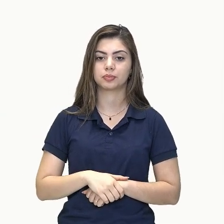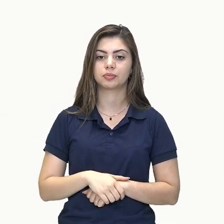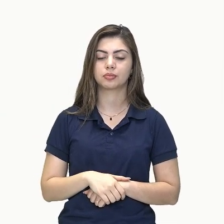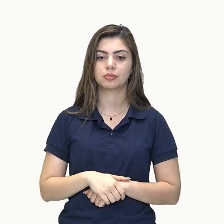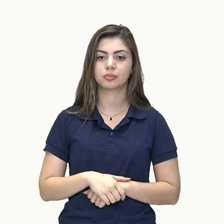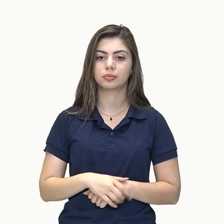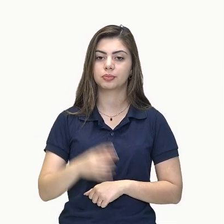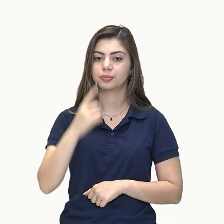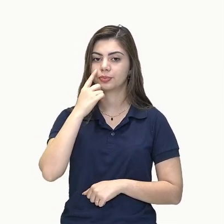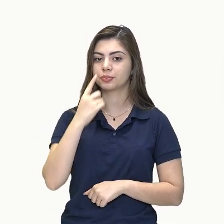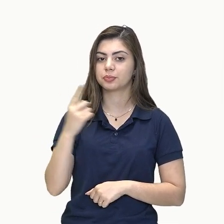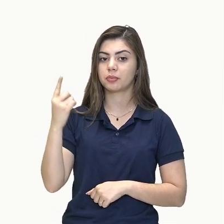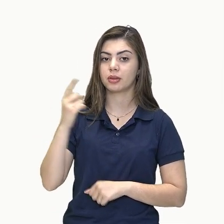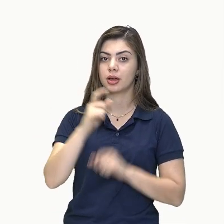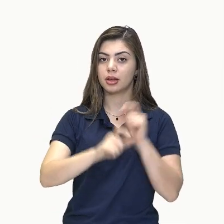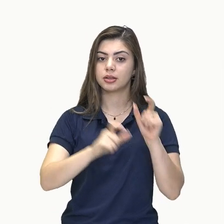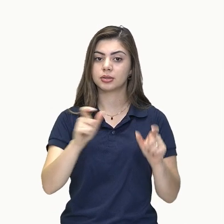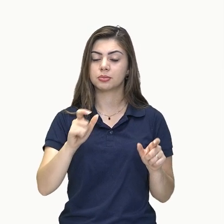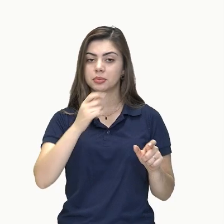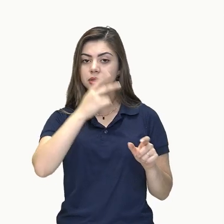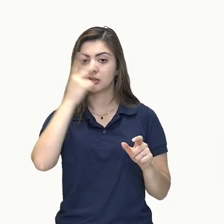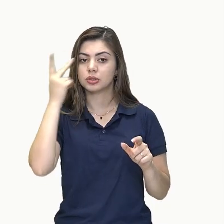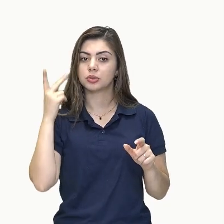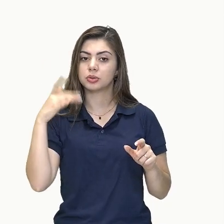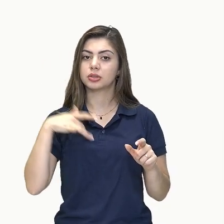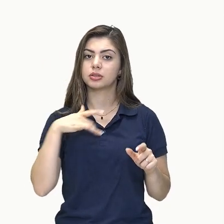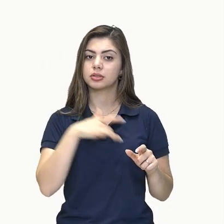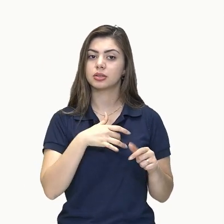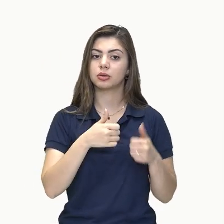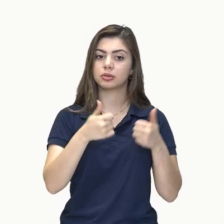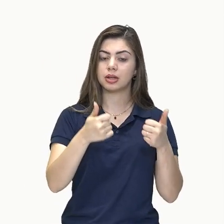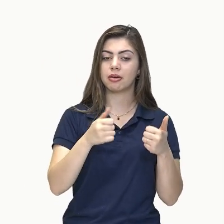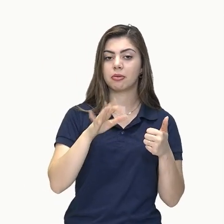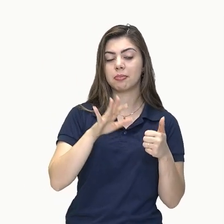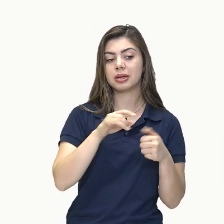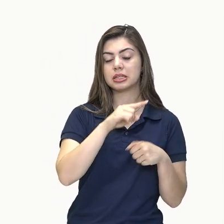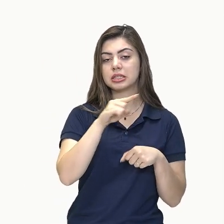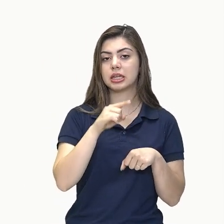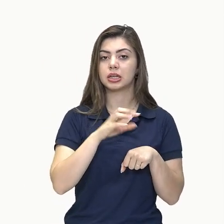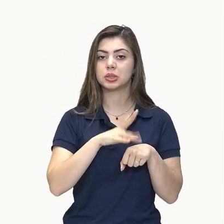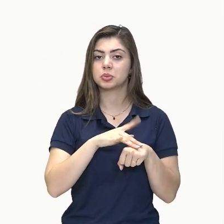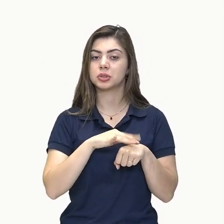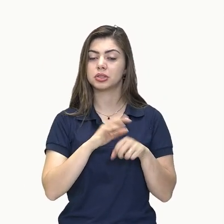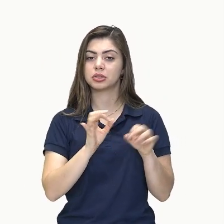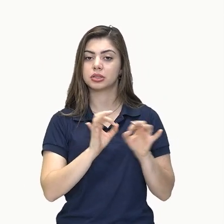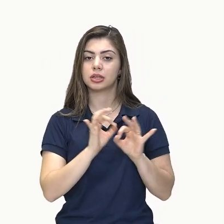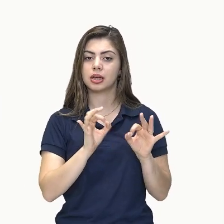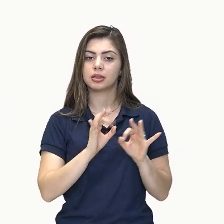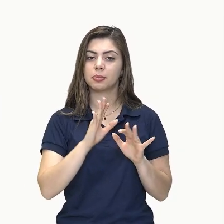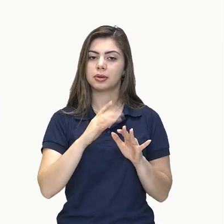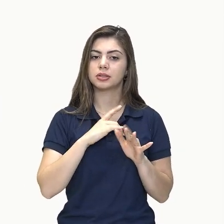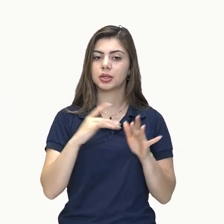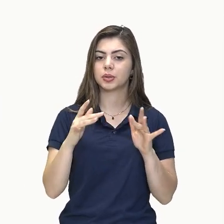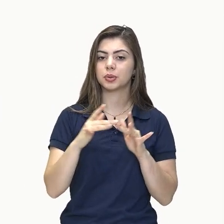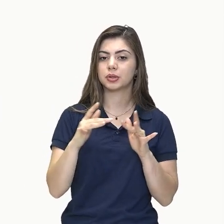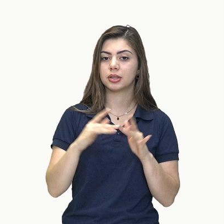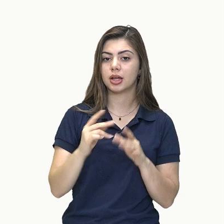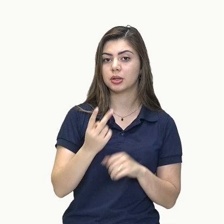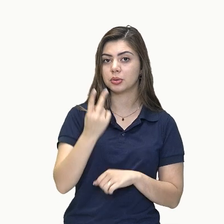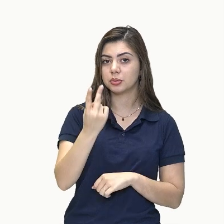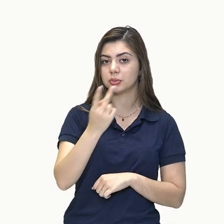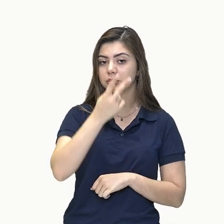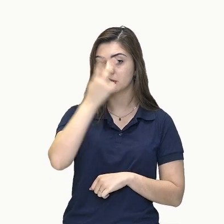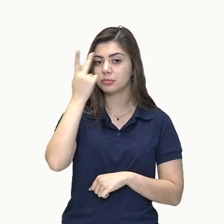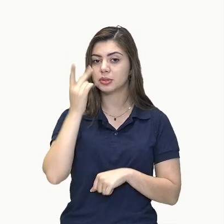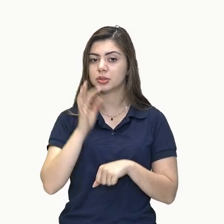outra imagem, nós podemos ver as mesmas pessoas que estão saudáveis, porém não estão imunizadas, em contato com 2 pessoas doentes